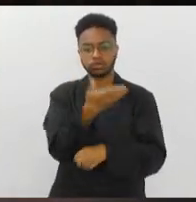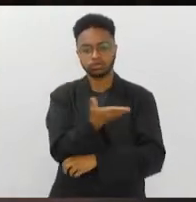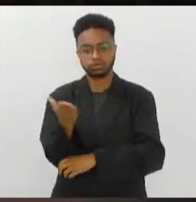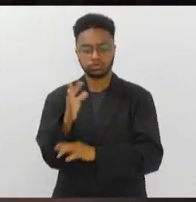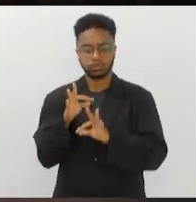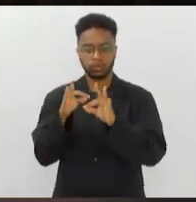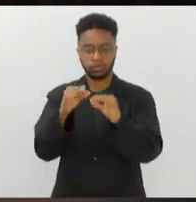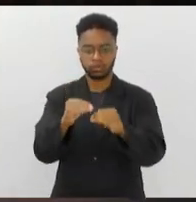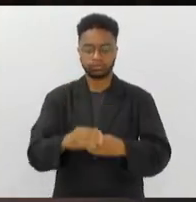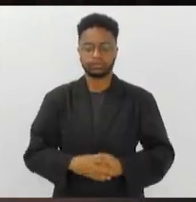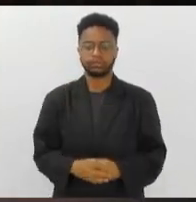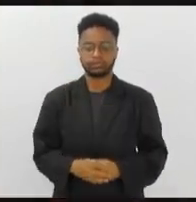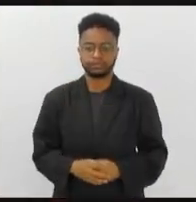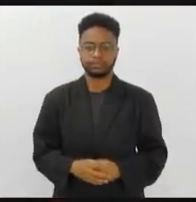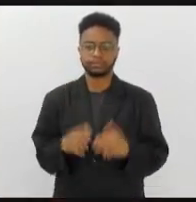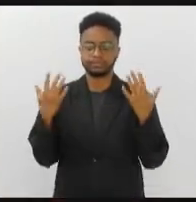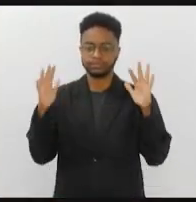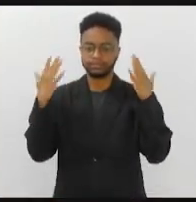vocês.